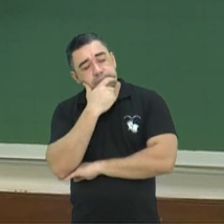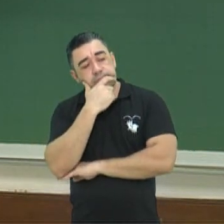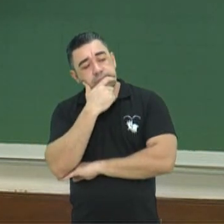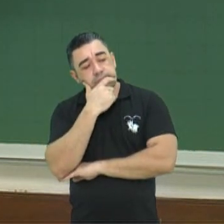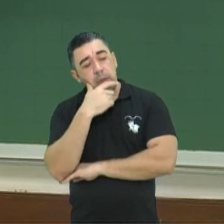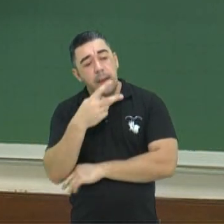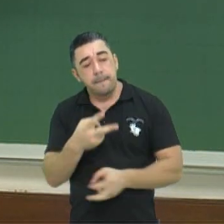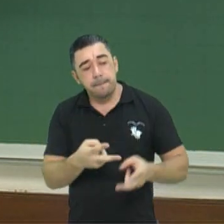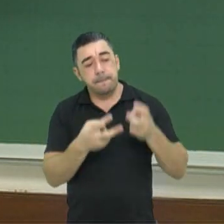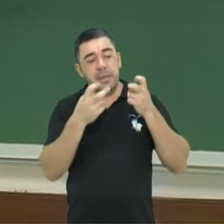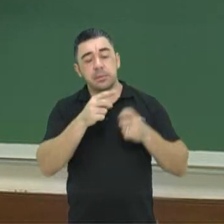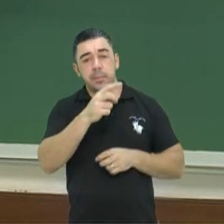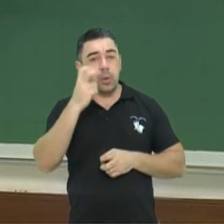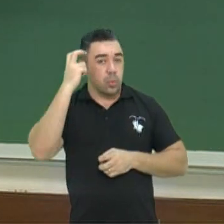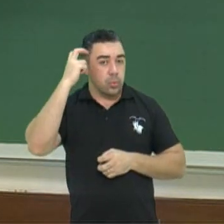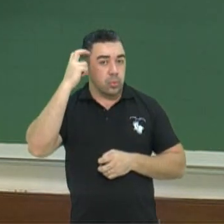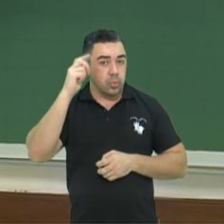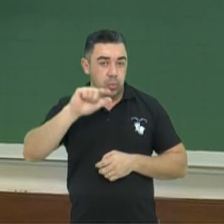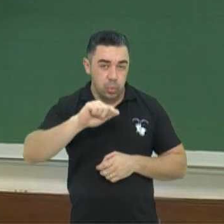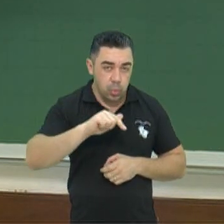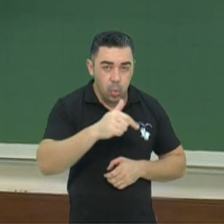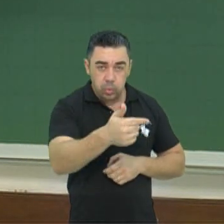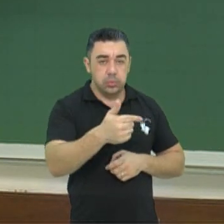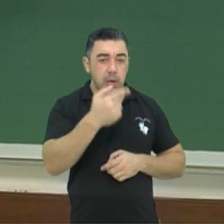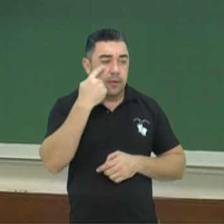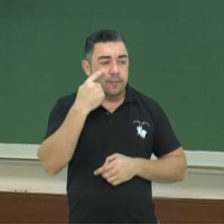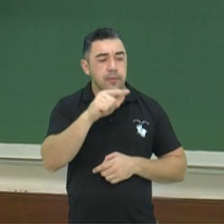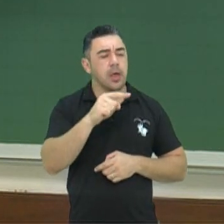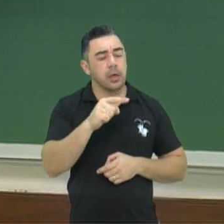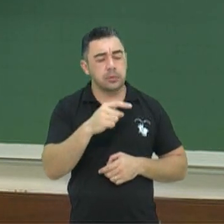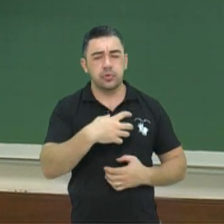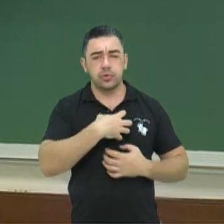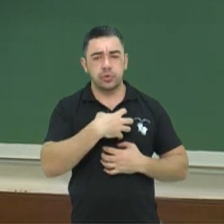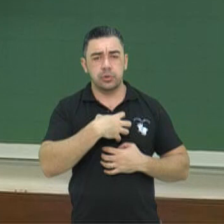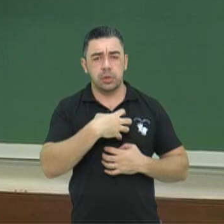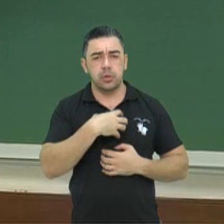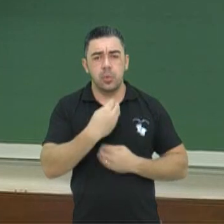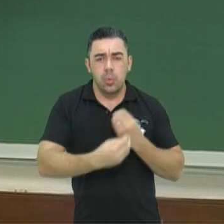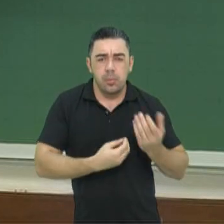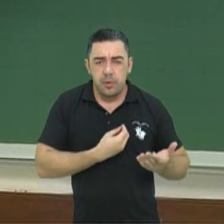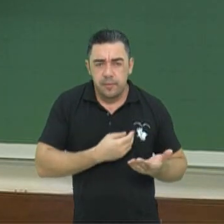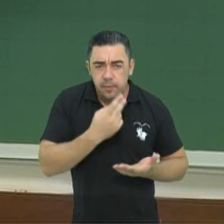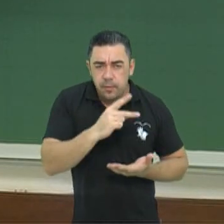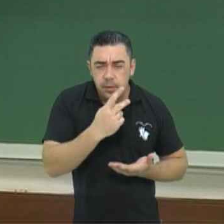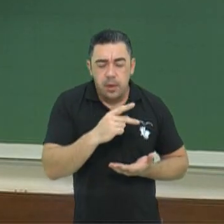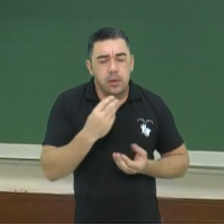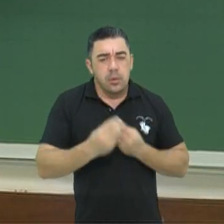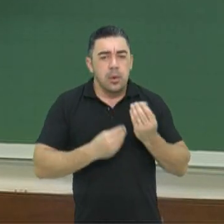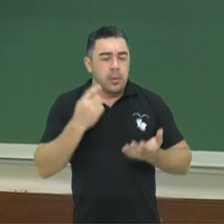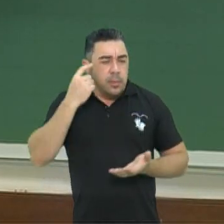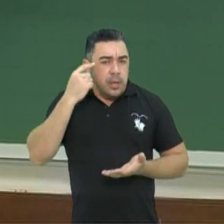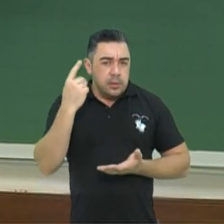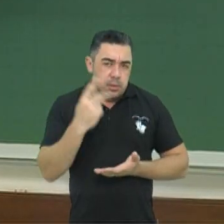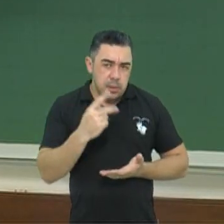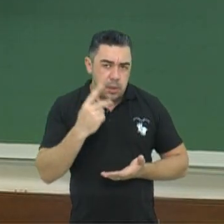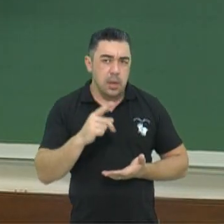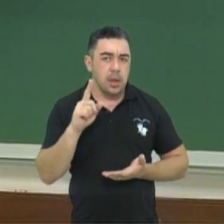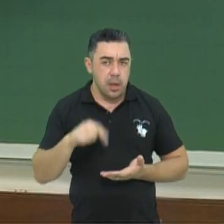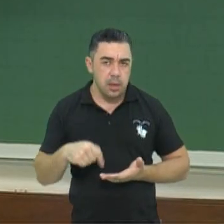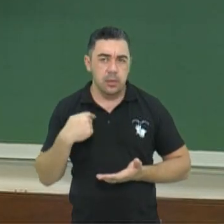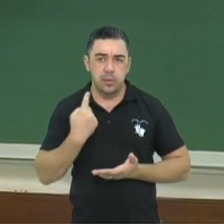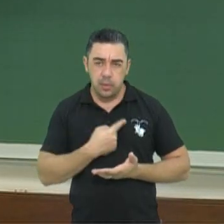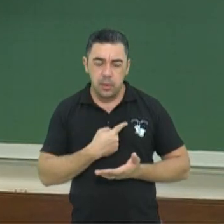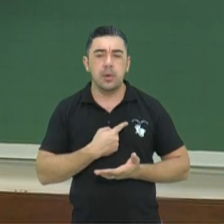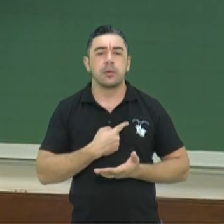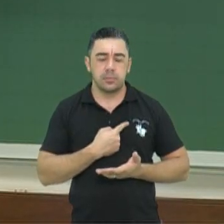do outro, a ver como que as pessoas fazem, como que vivem no dia a dia delas, como que elas pensam. Isso faz com que a